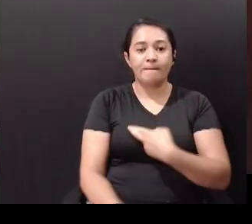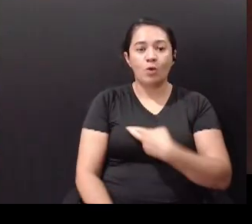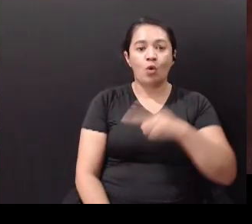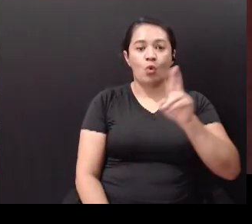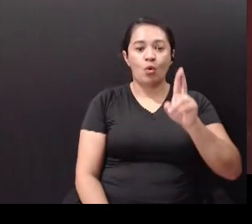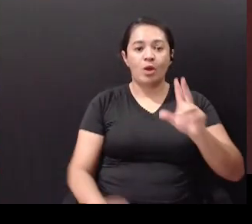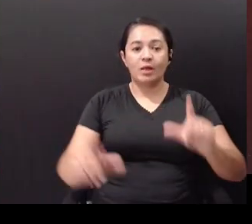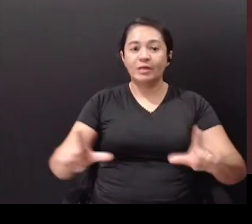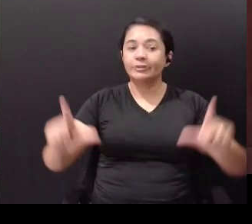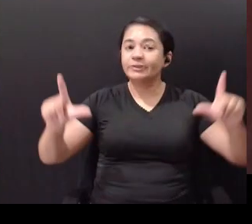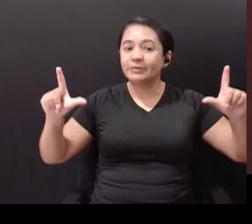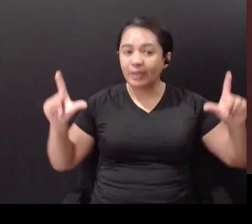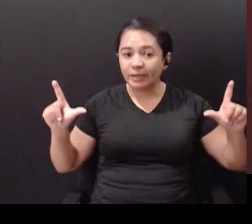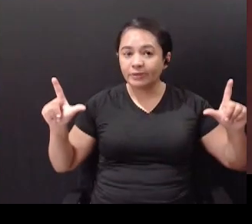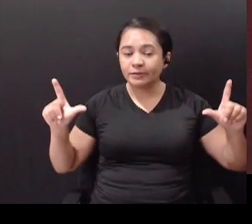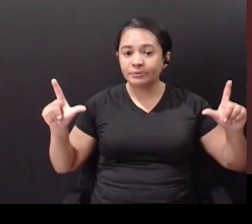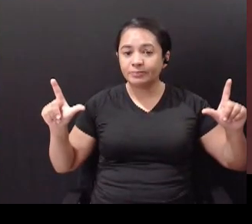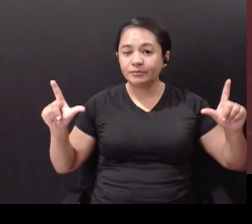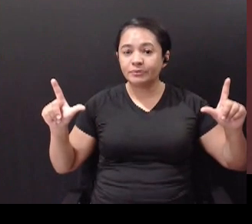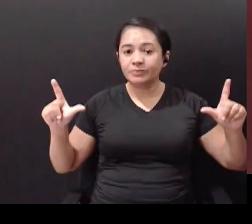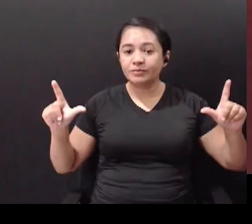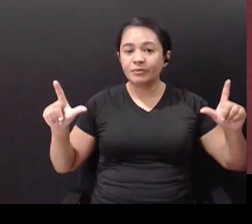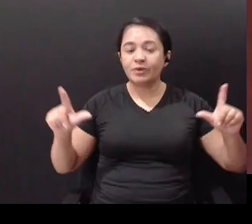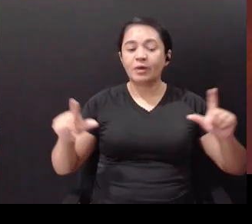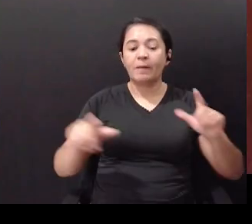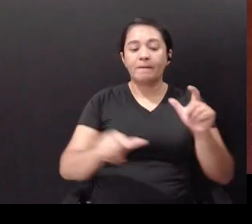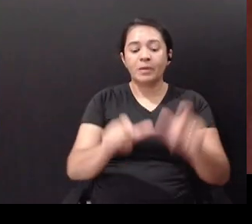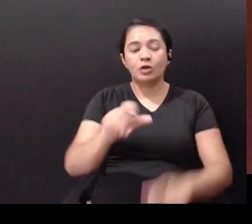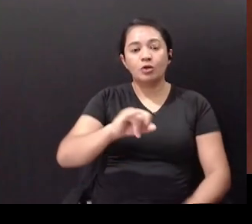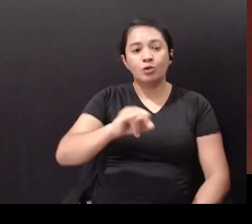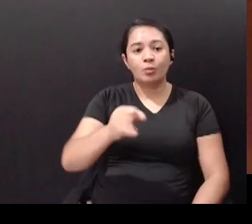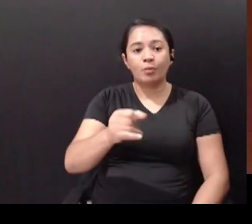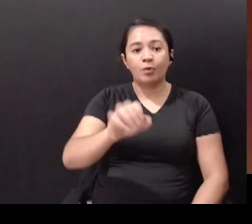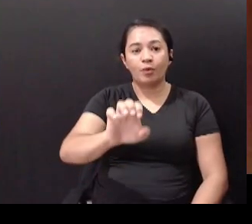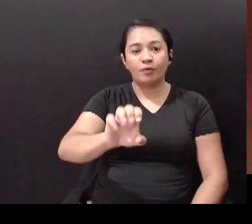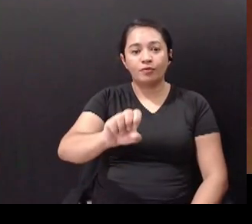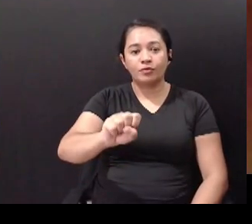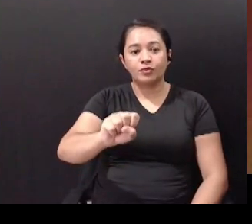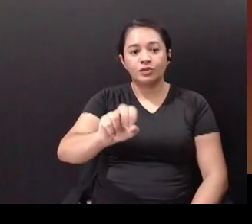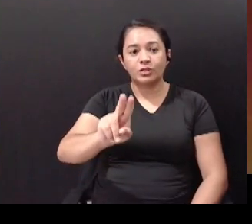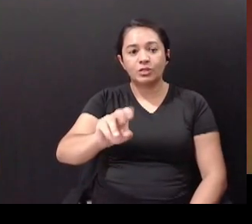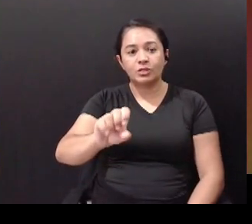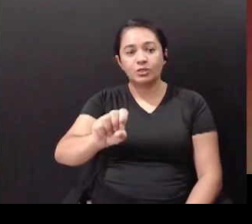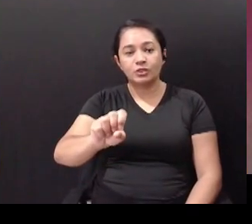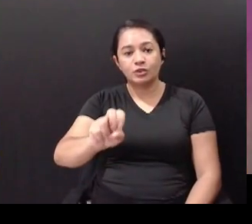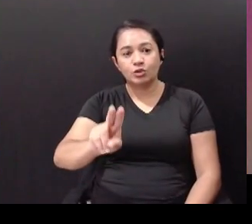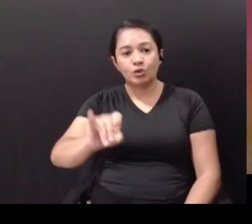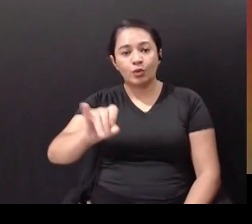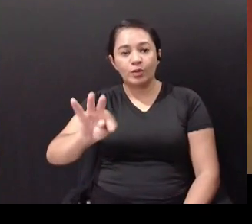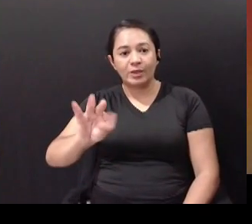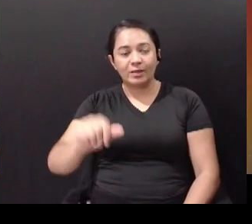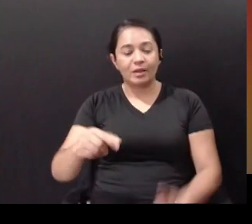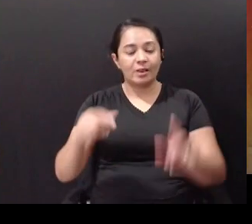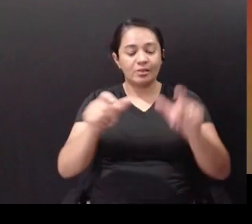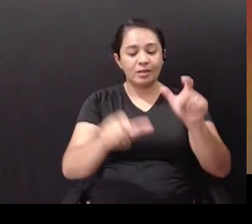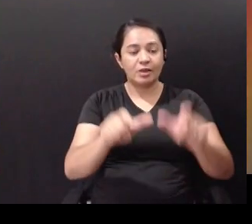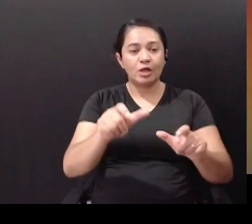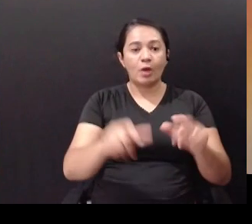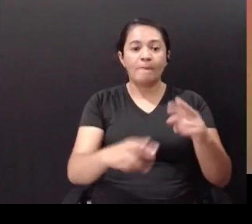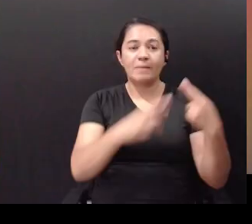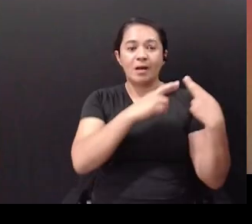a ordem jesuíta. Os jesuítas eles vão ser muito importantes, eles vão ser responsáveis também por abrir uma série